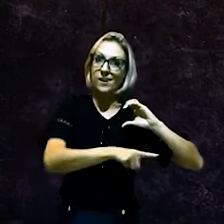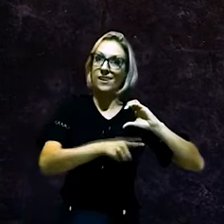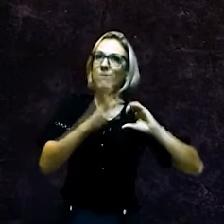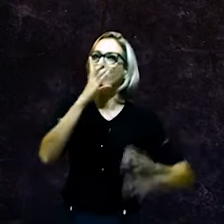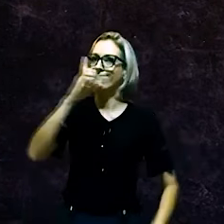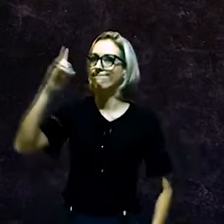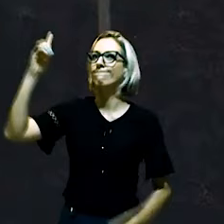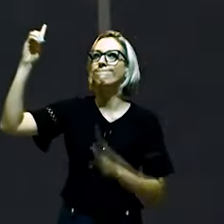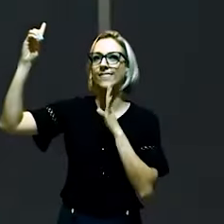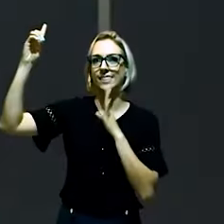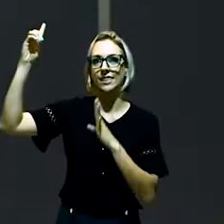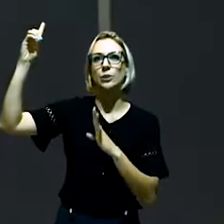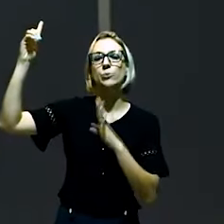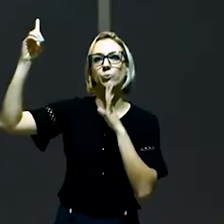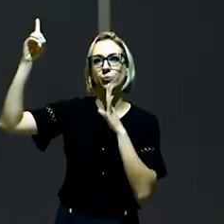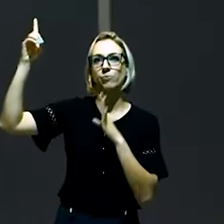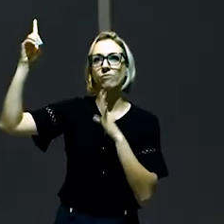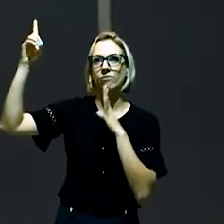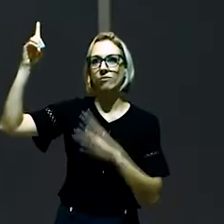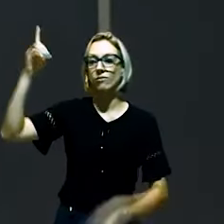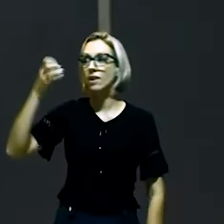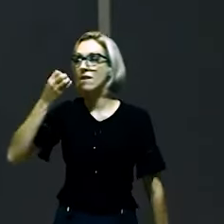boas, quer sejam más.